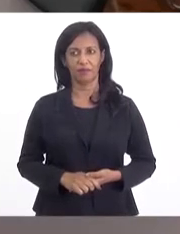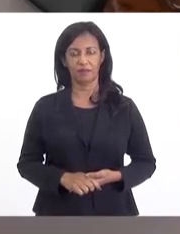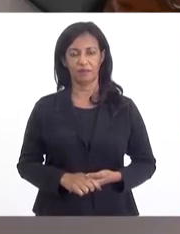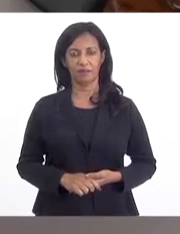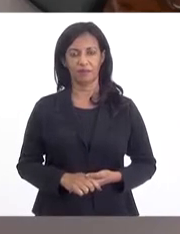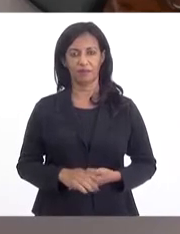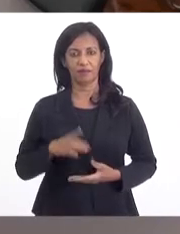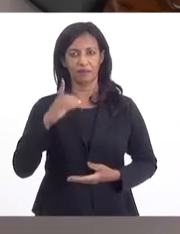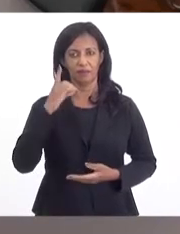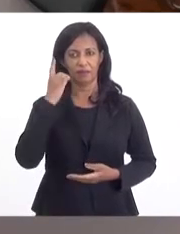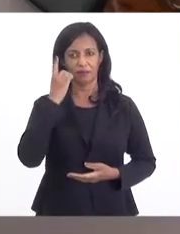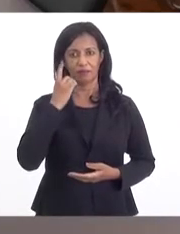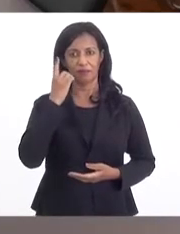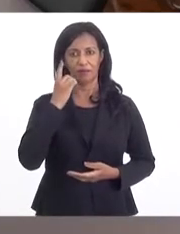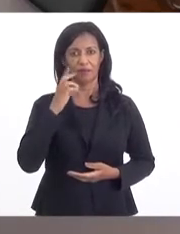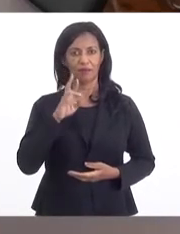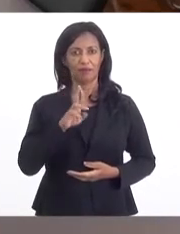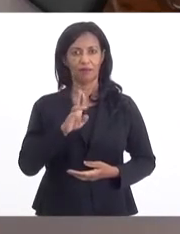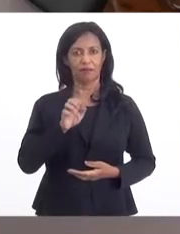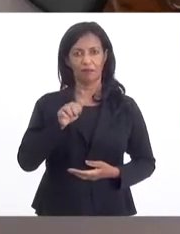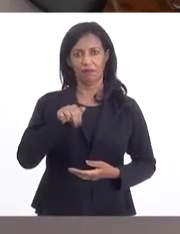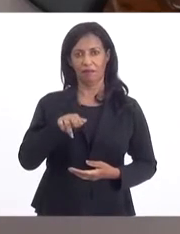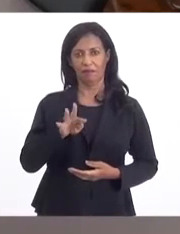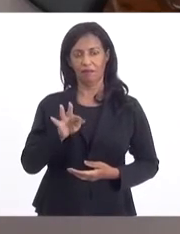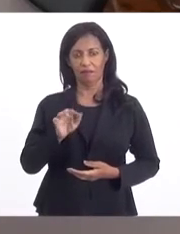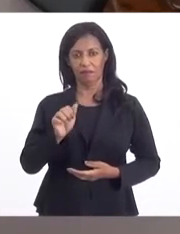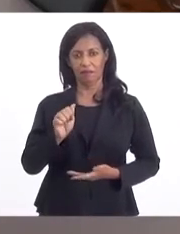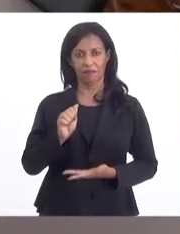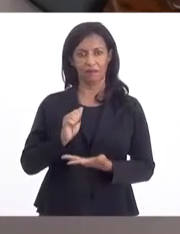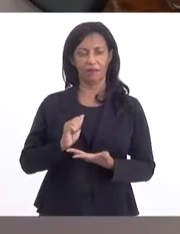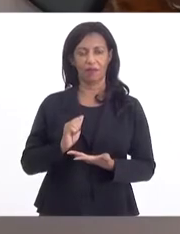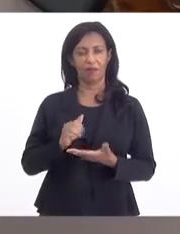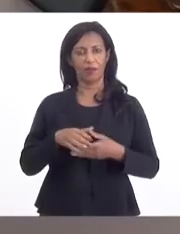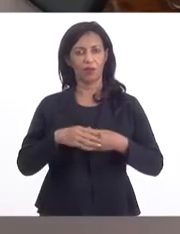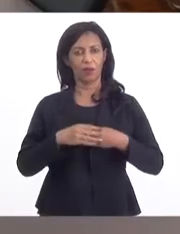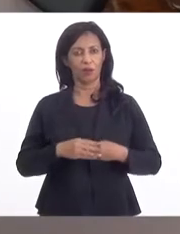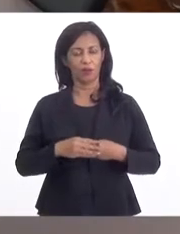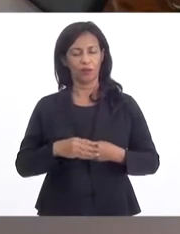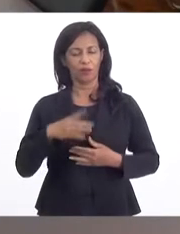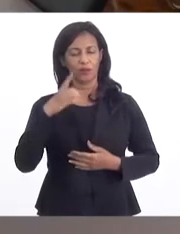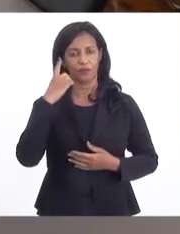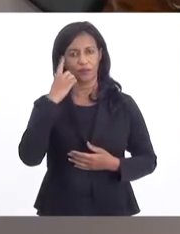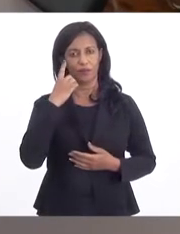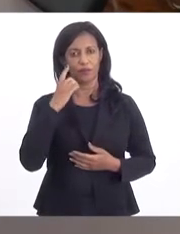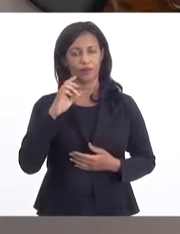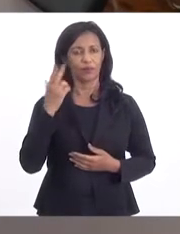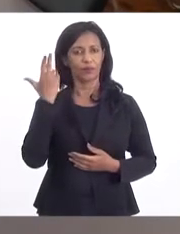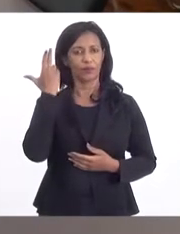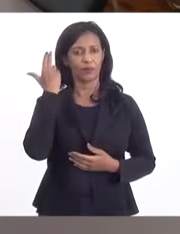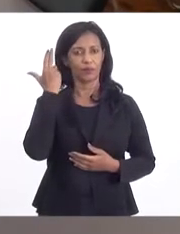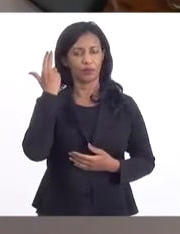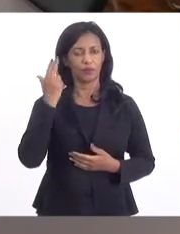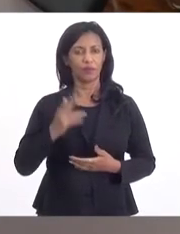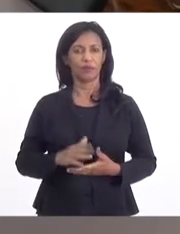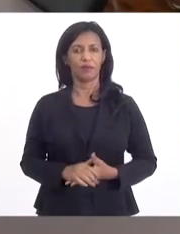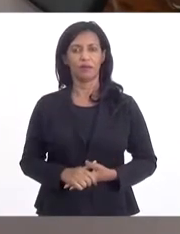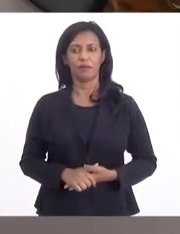a deputada Renata Souza, cumprimentando o deputado Eliomar Coelho,